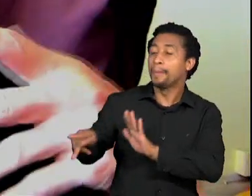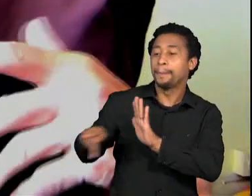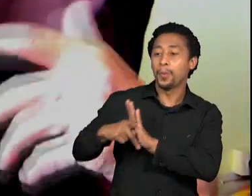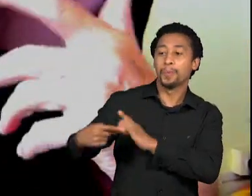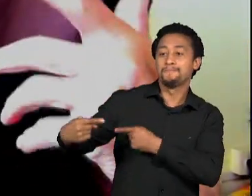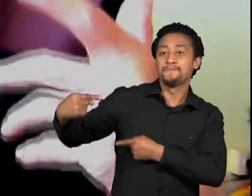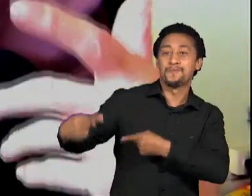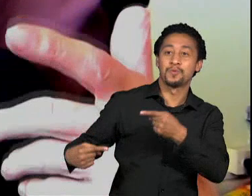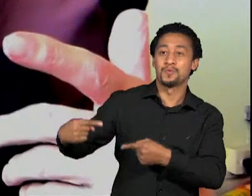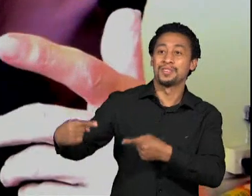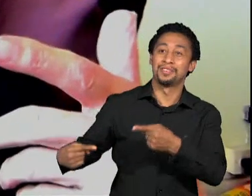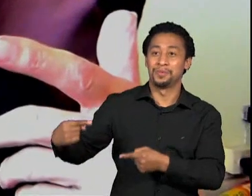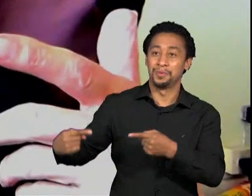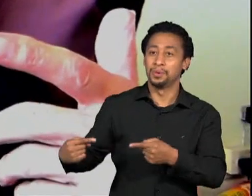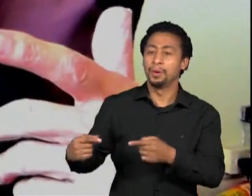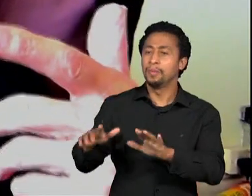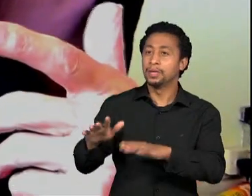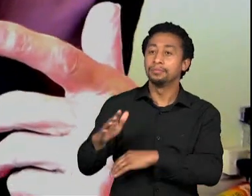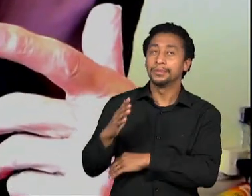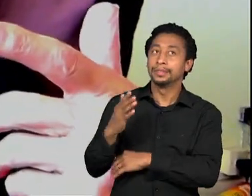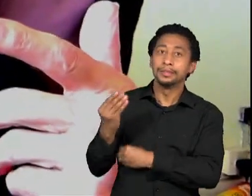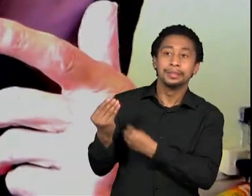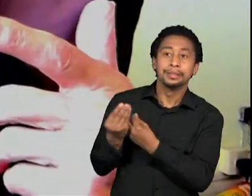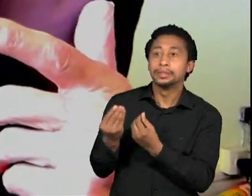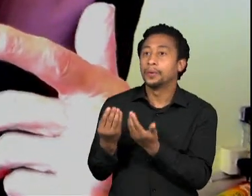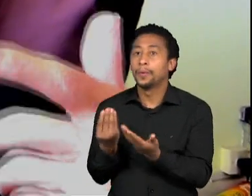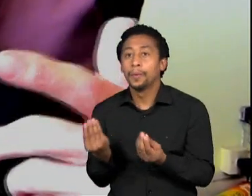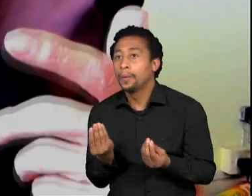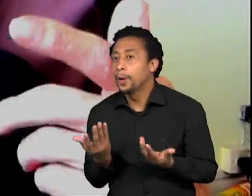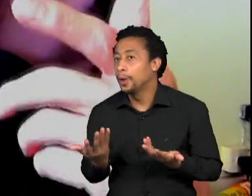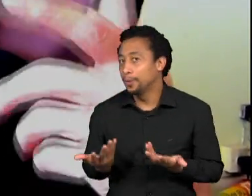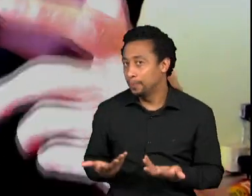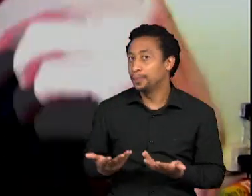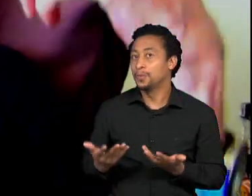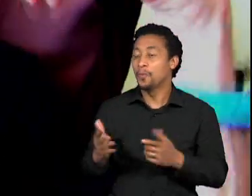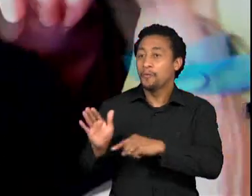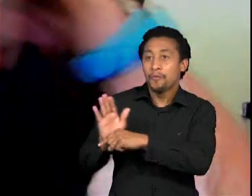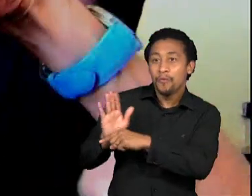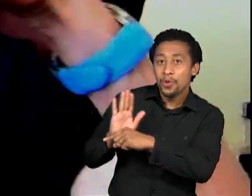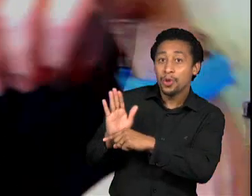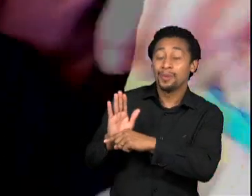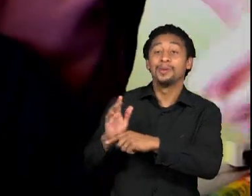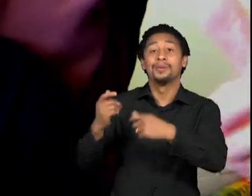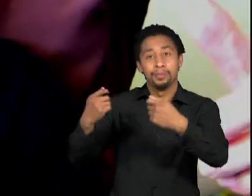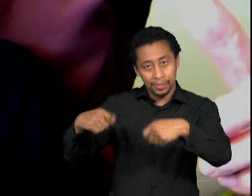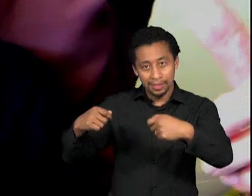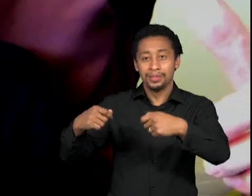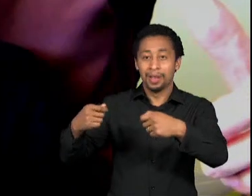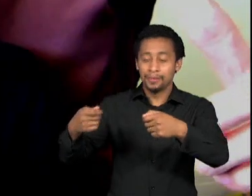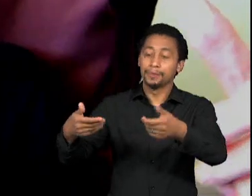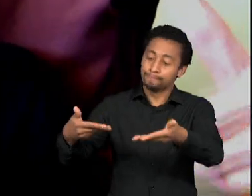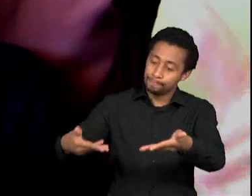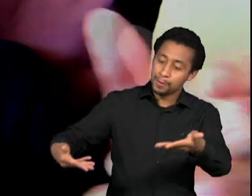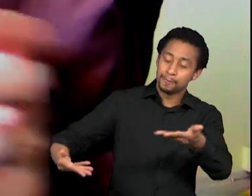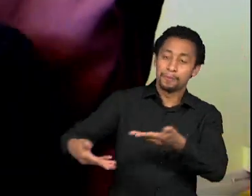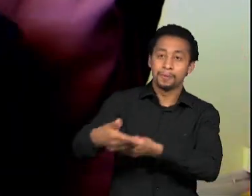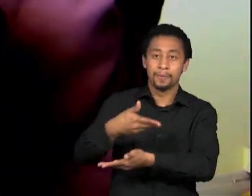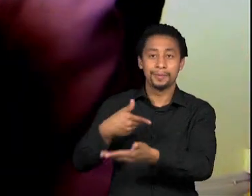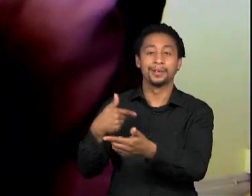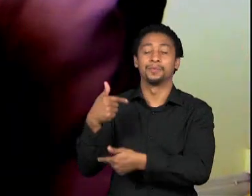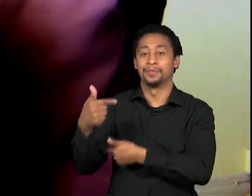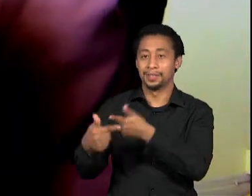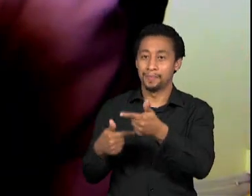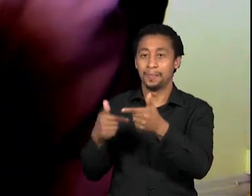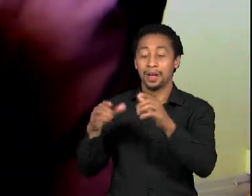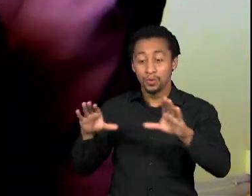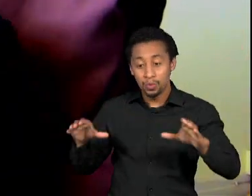para perceber essa característica do filme, era necessário inseri-lo no conjunto de um trabalho, quer dizer, não